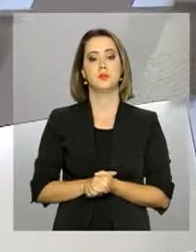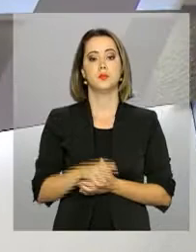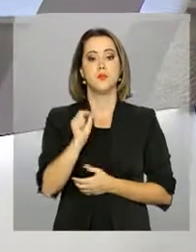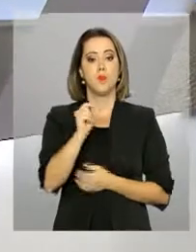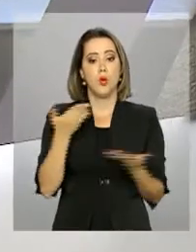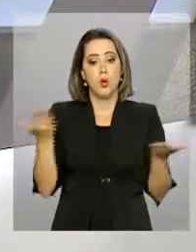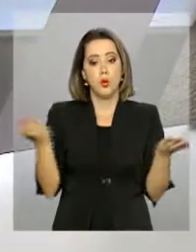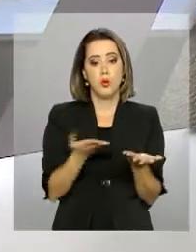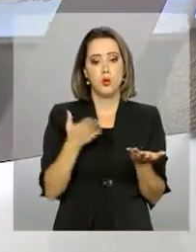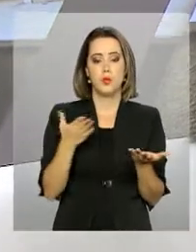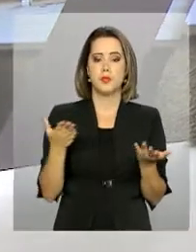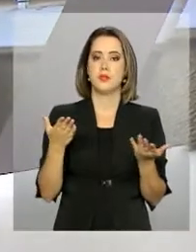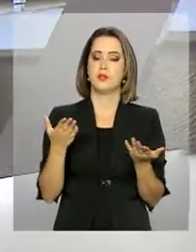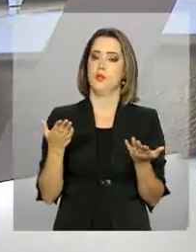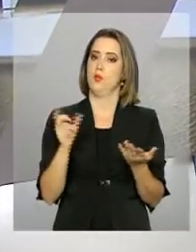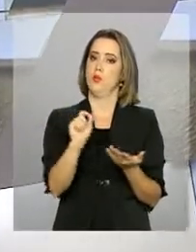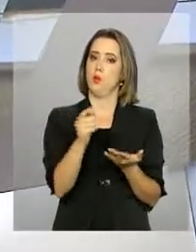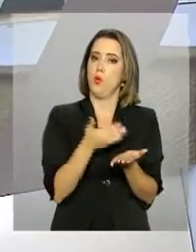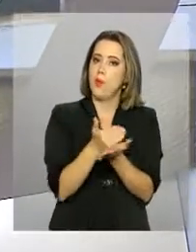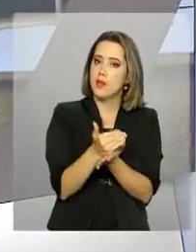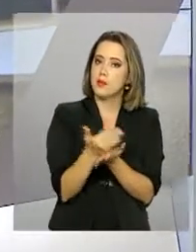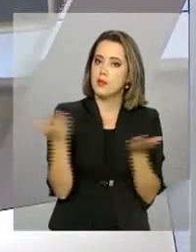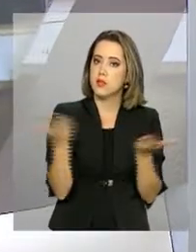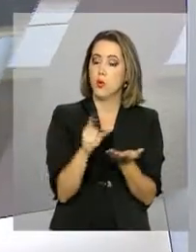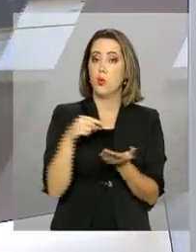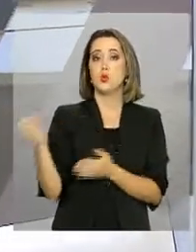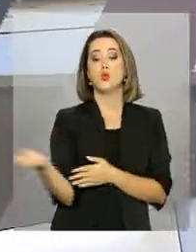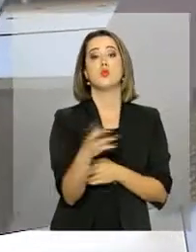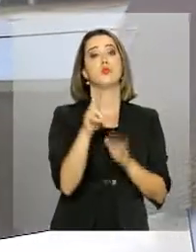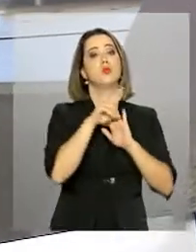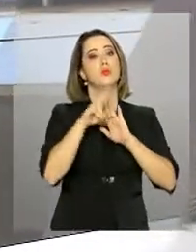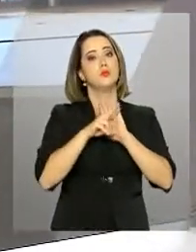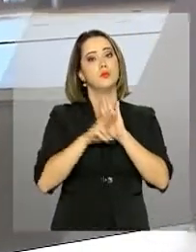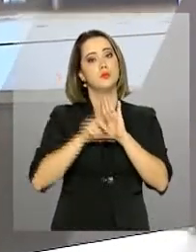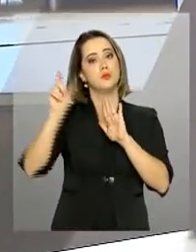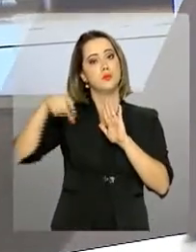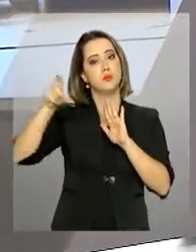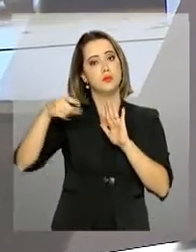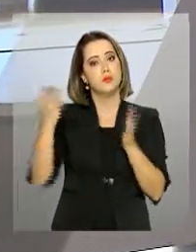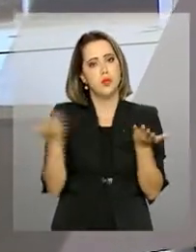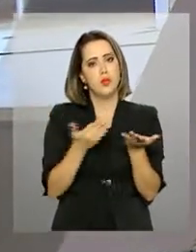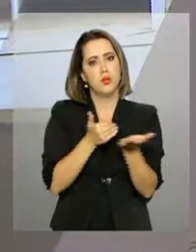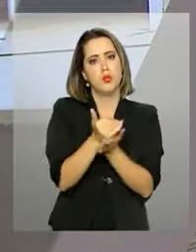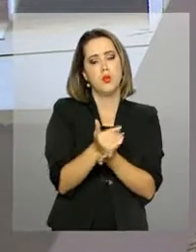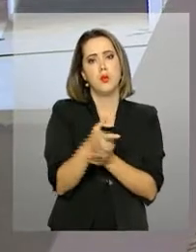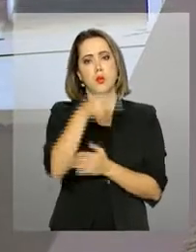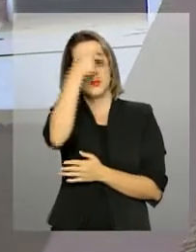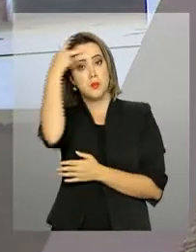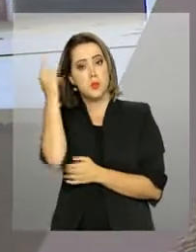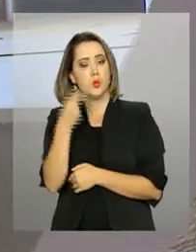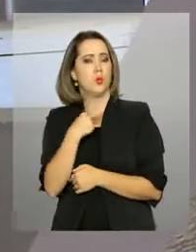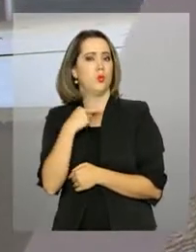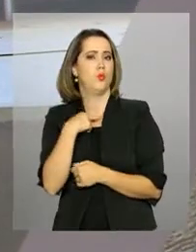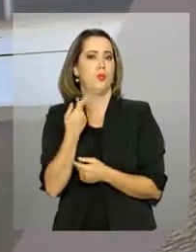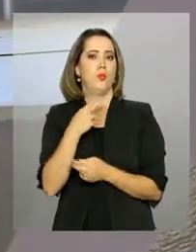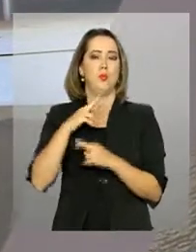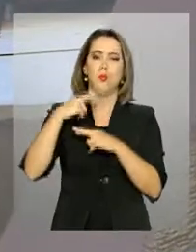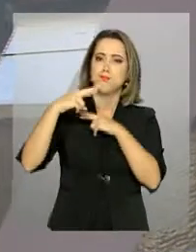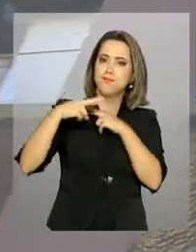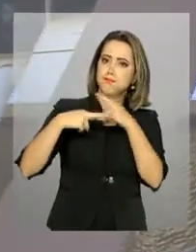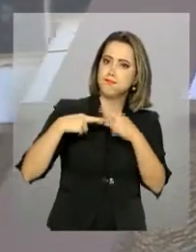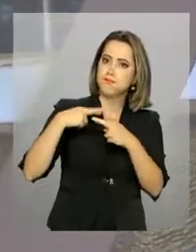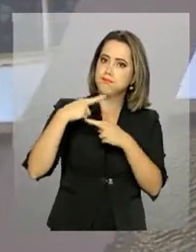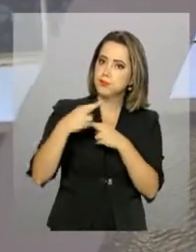a valer hoje novas regras para o cartão de crédito a partir de agora o consumidor não vai poder ficar no rotativo por mais de 30 dias